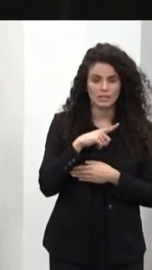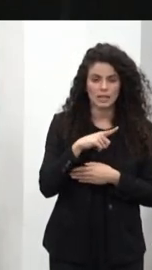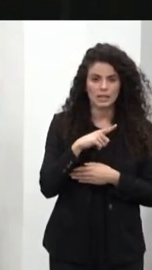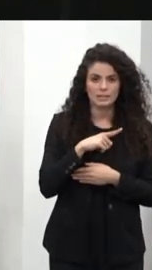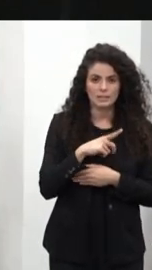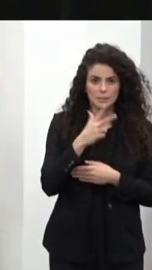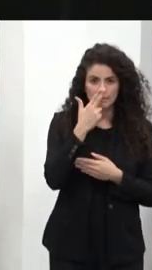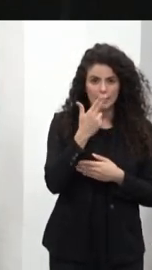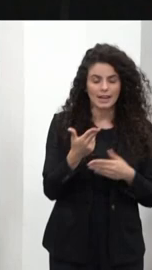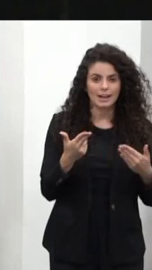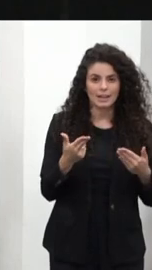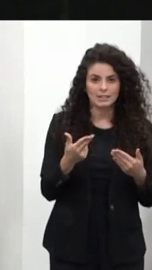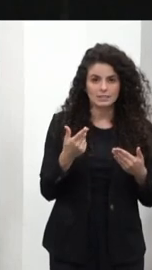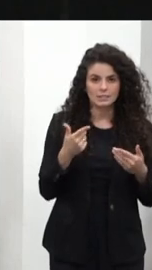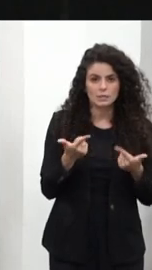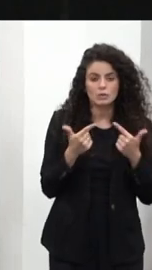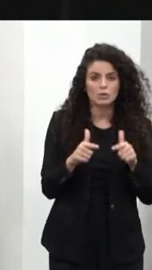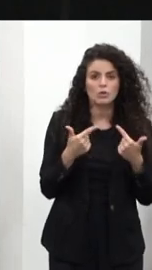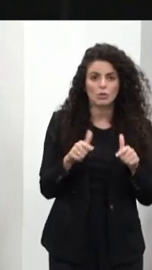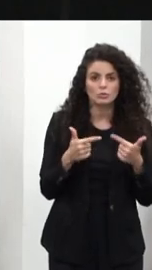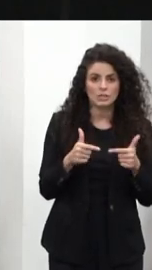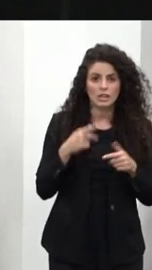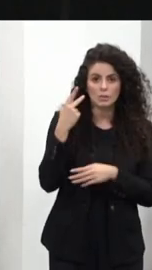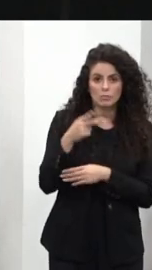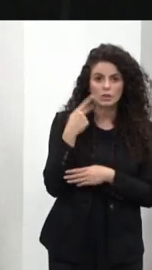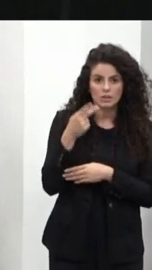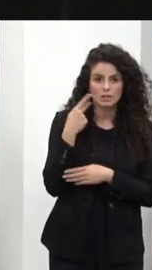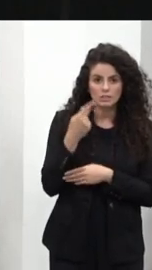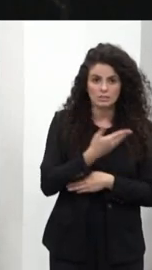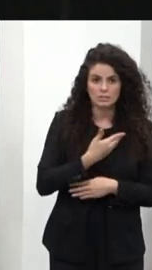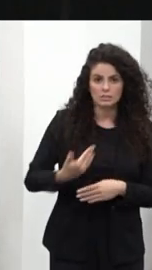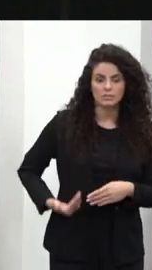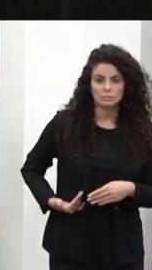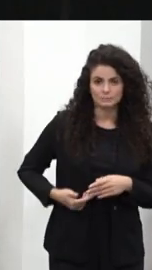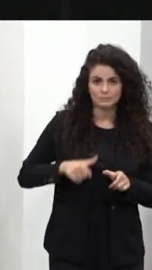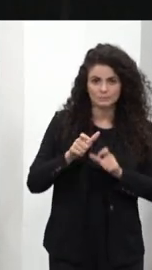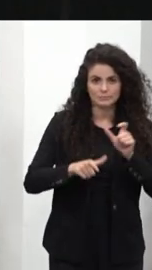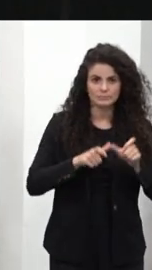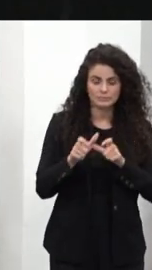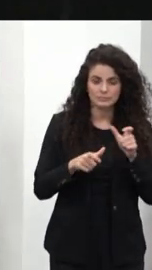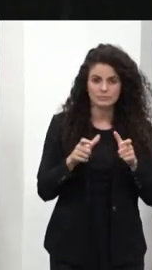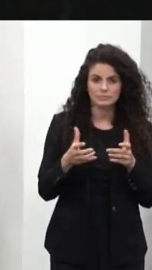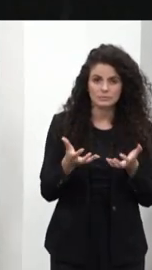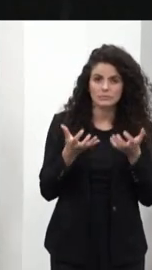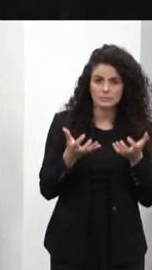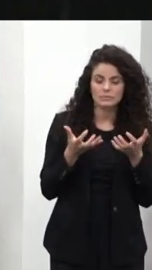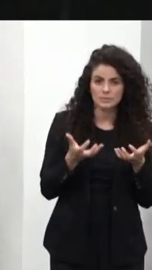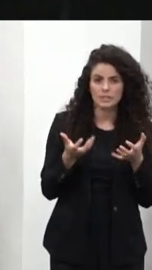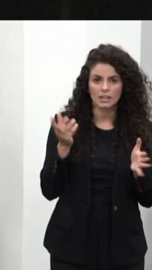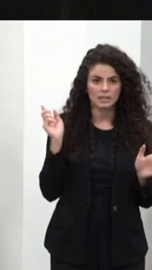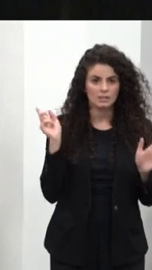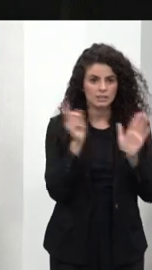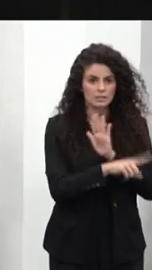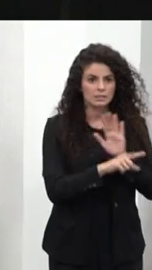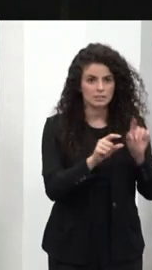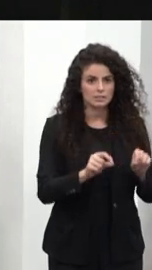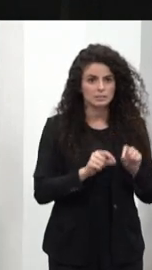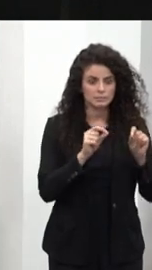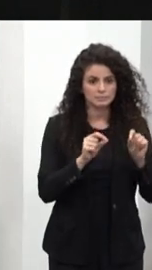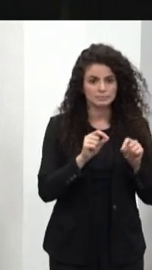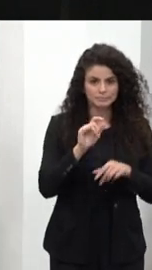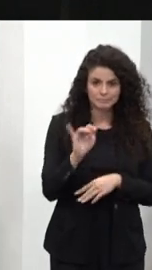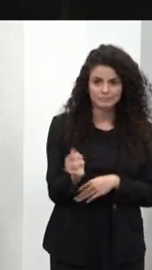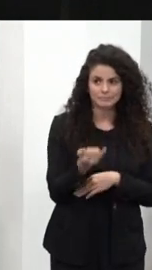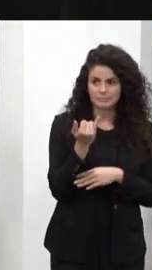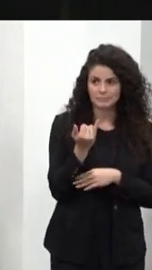de políticas públicas para games e eu queria a minha pergunta aproveitando a